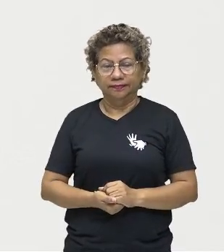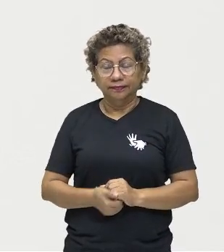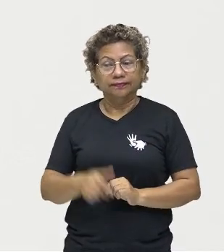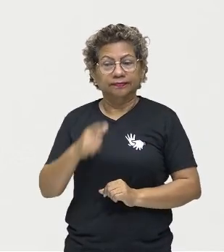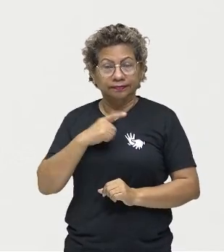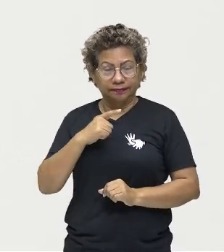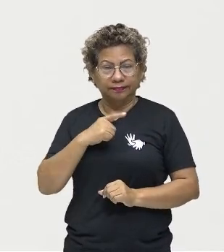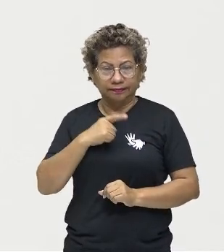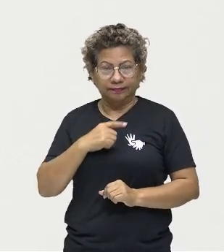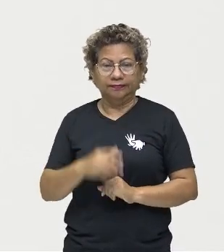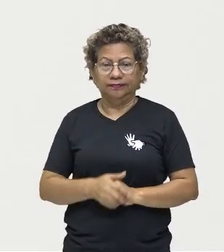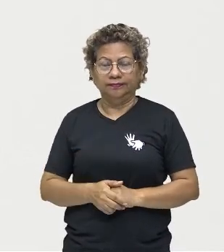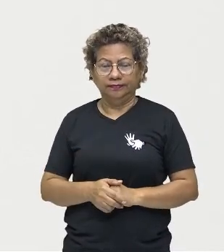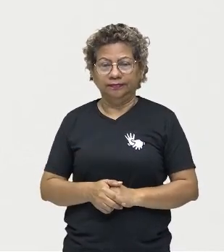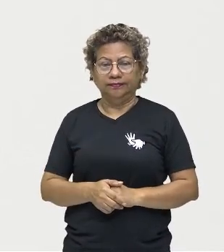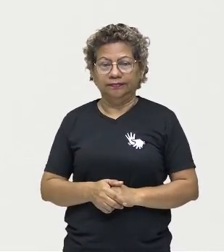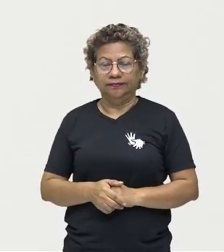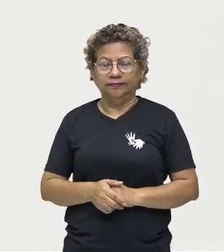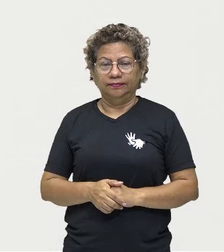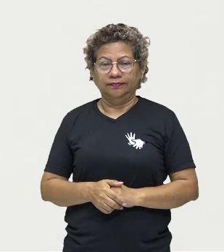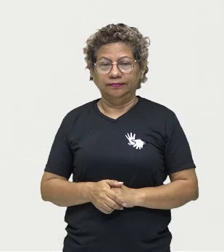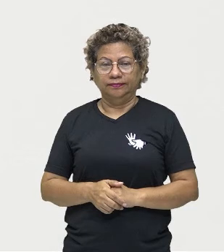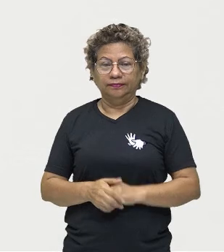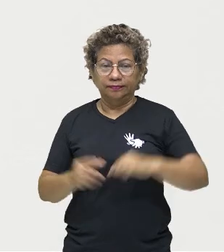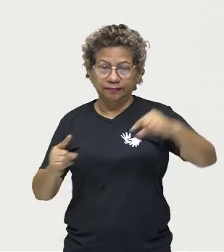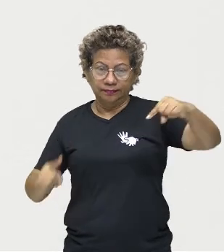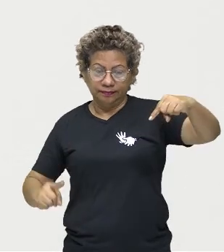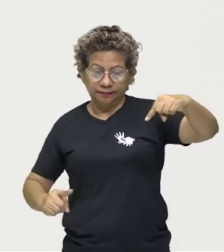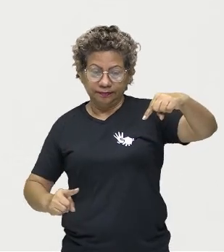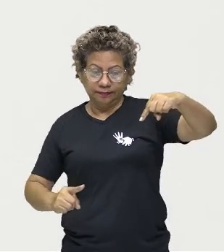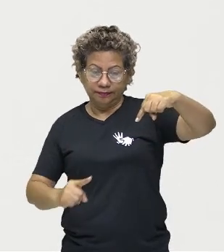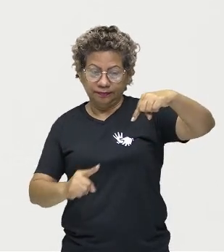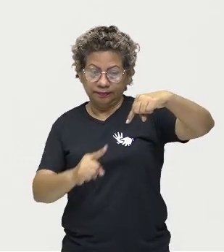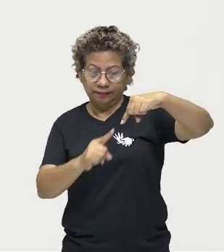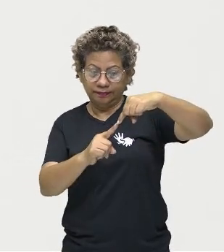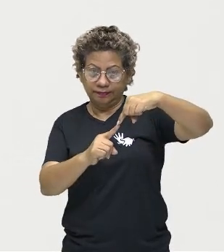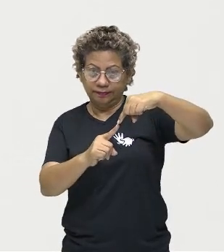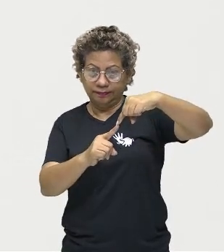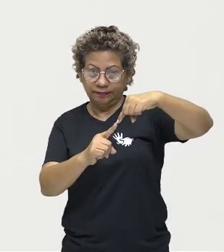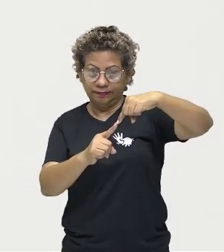desse outro segmento aqui. O que a gente está querendo dizer com isso?